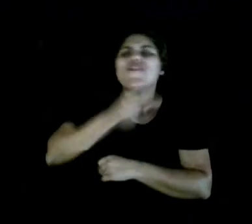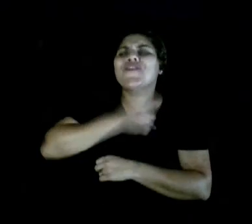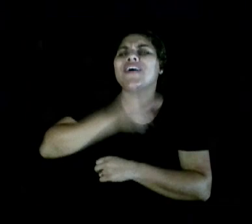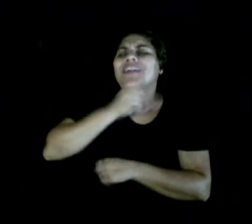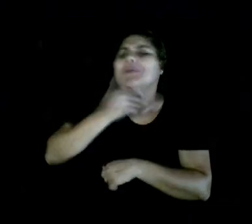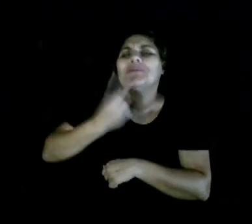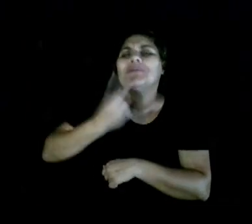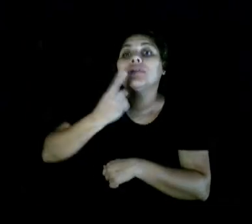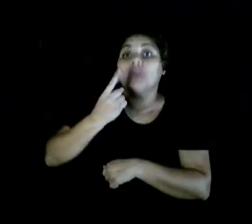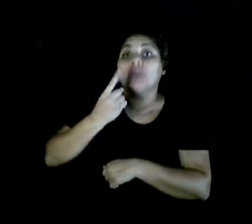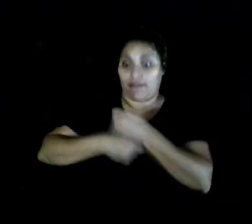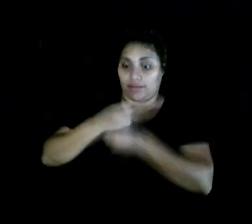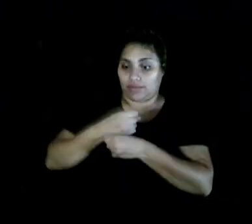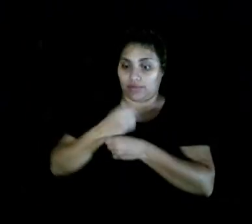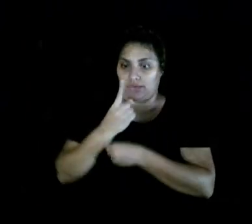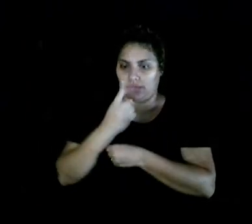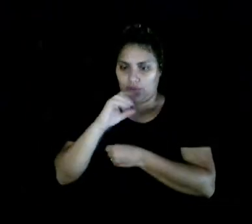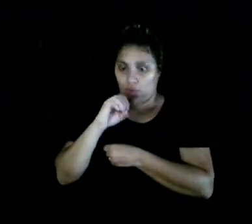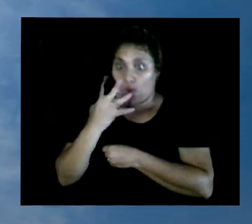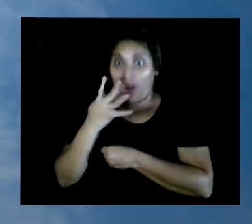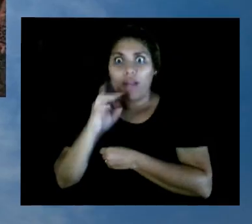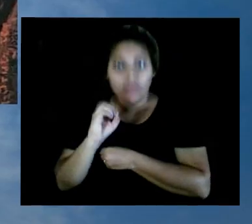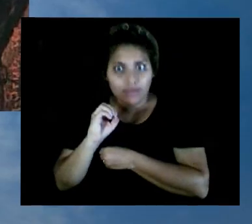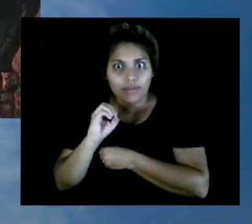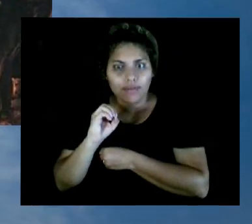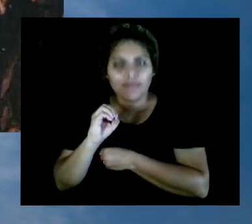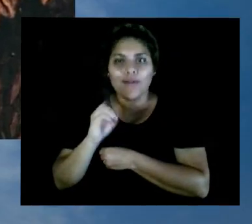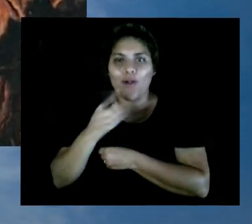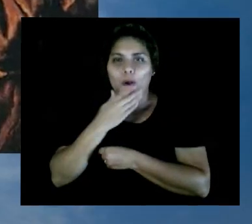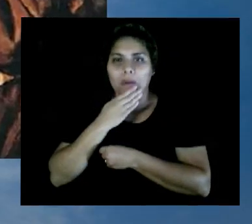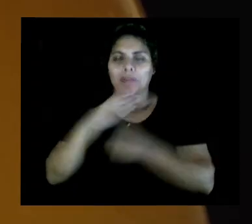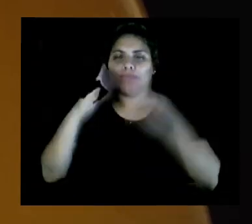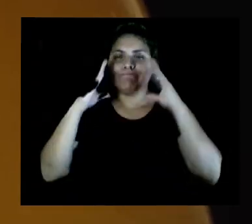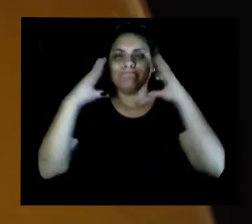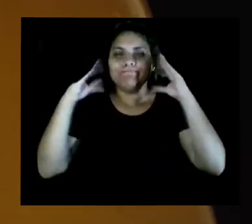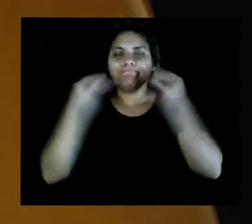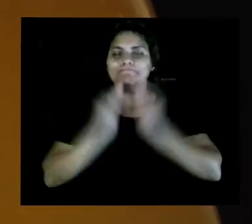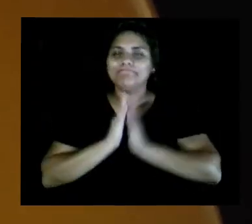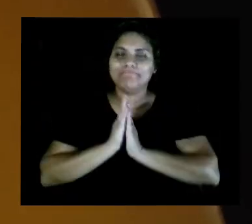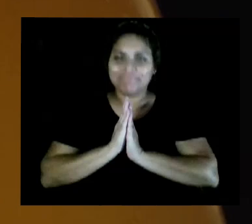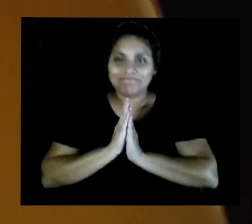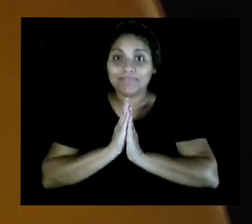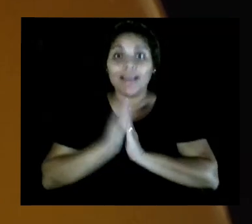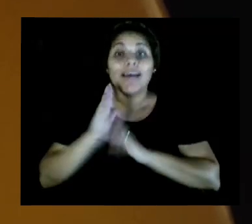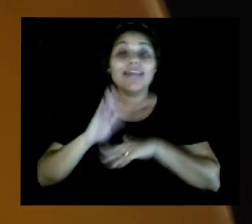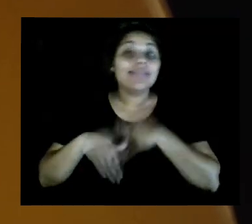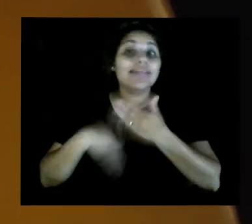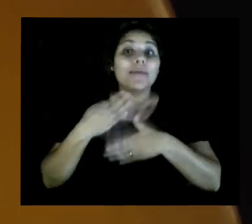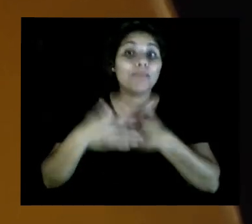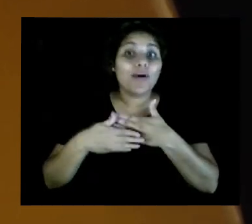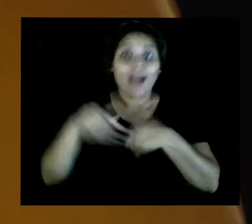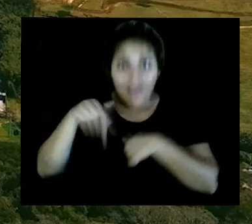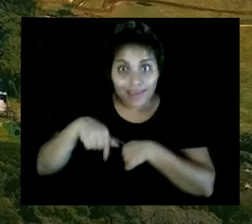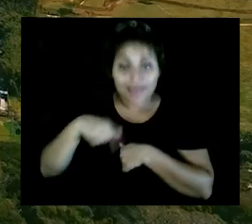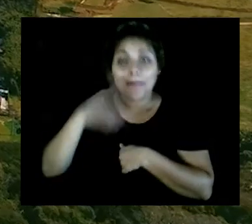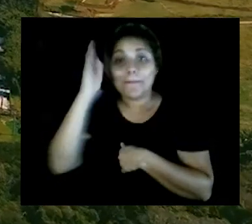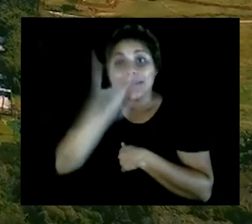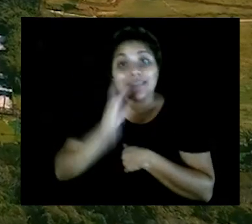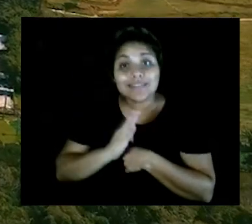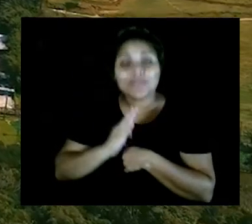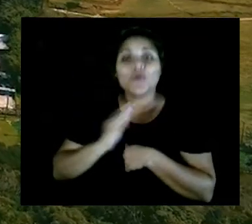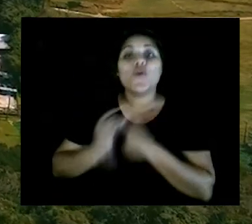foi criada em 1040 por monges beneditinos. E no Brasil, a primeira cervejaria foi fundada